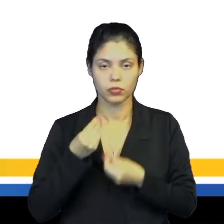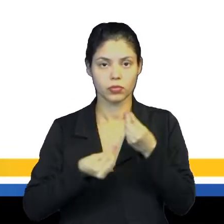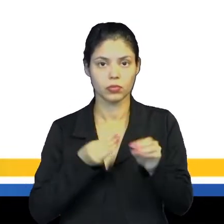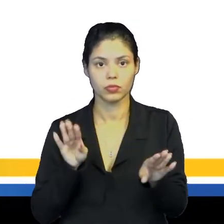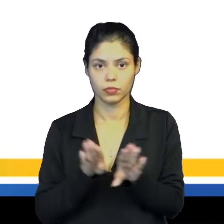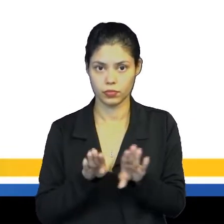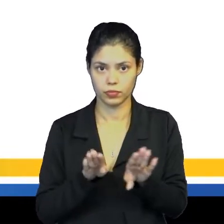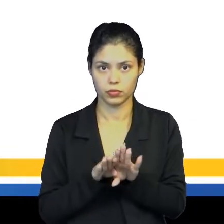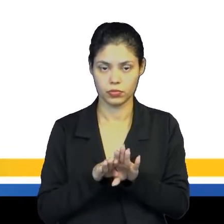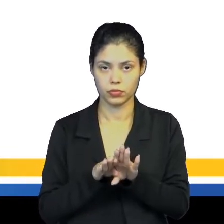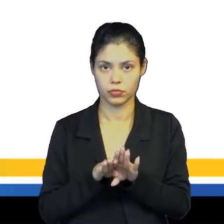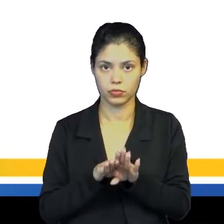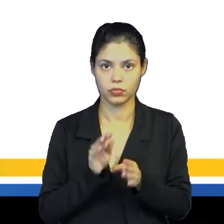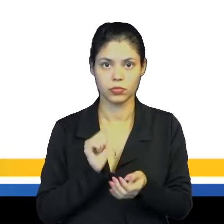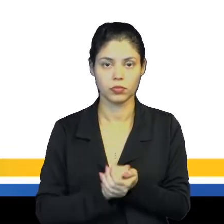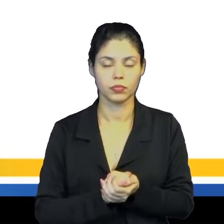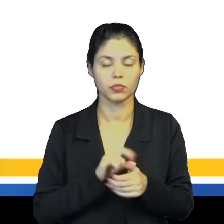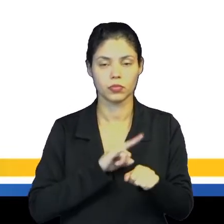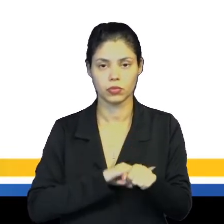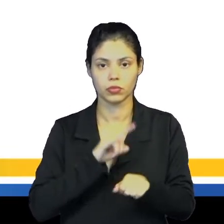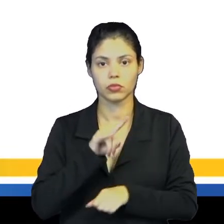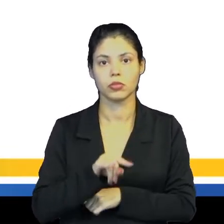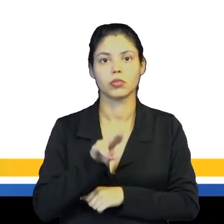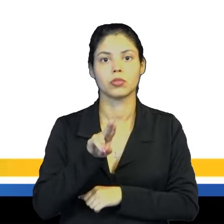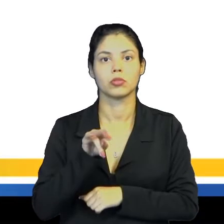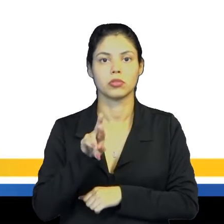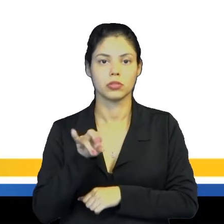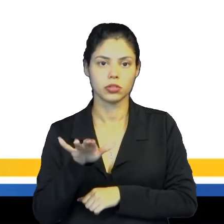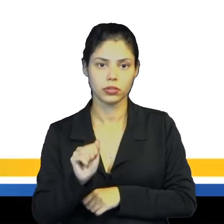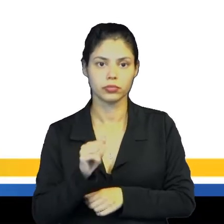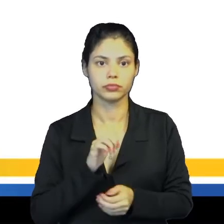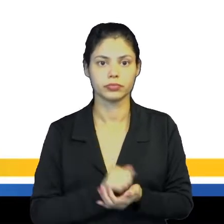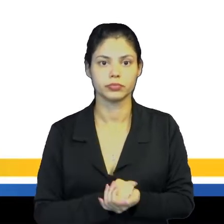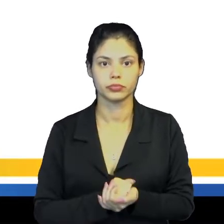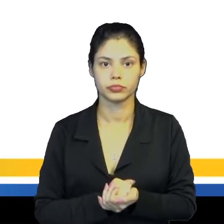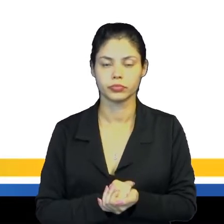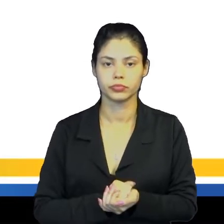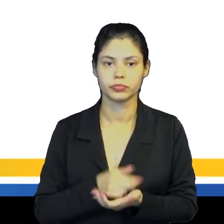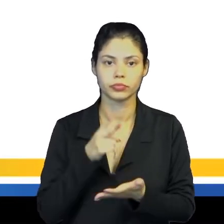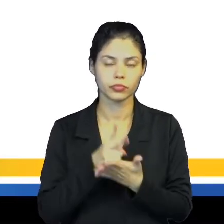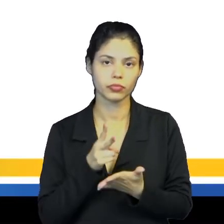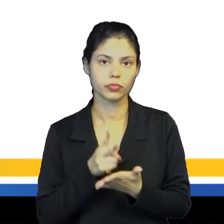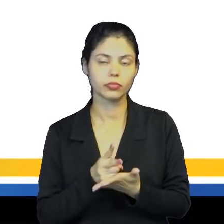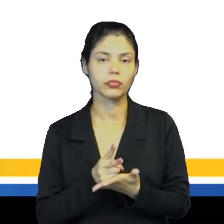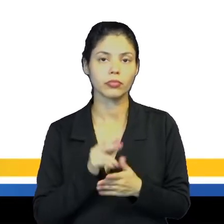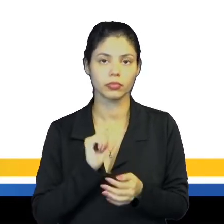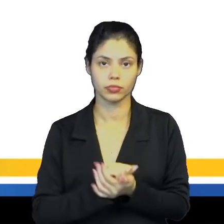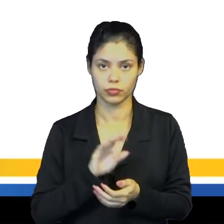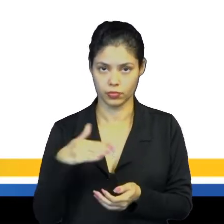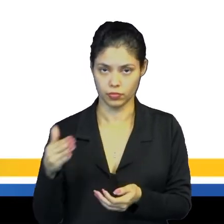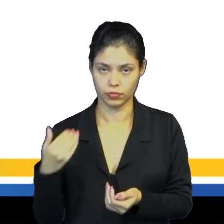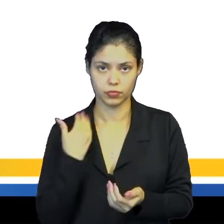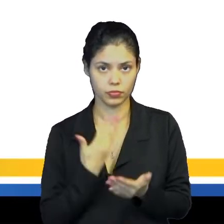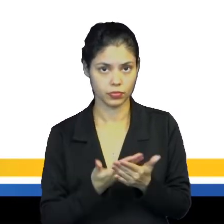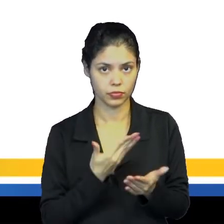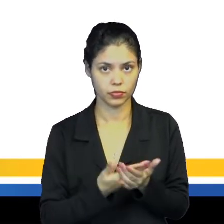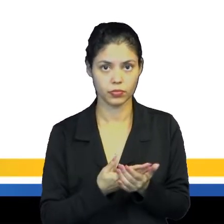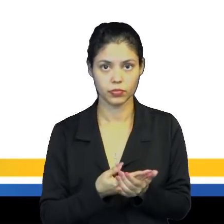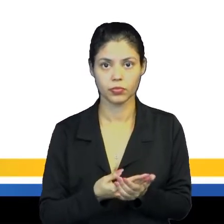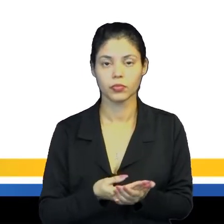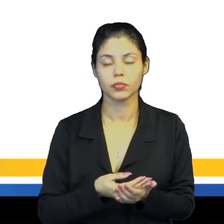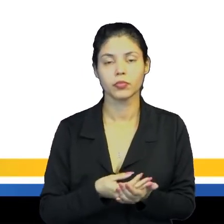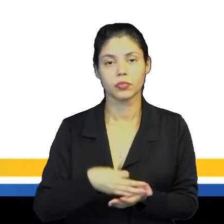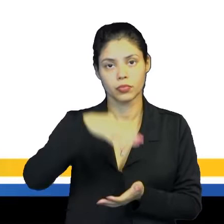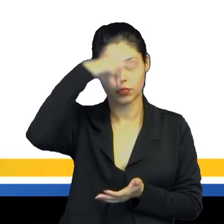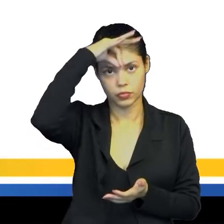como também liberação da urina, que todos eles vai passar pelo canal da uretra. Quando formos estudar o sistema genital